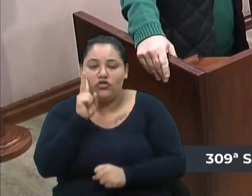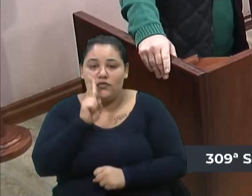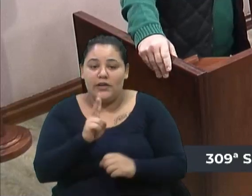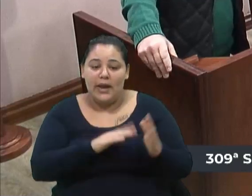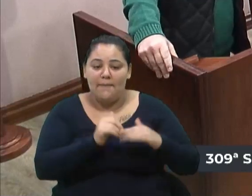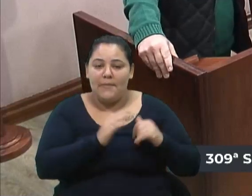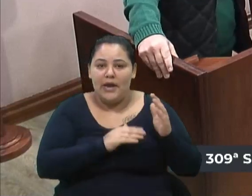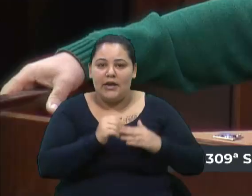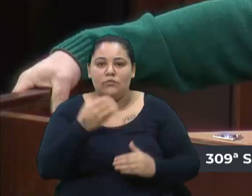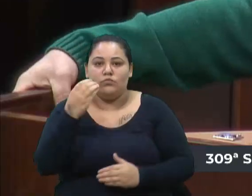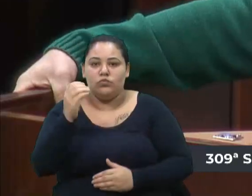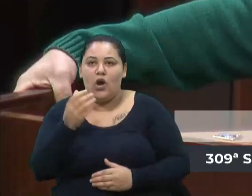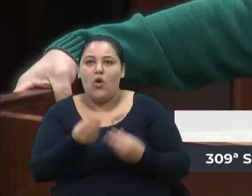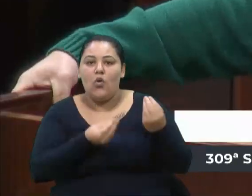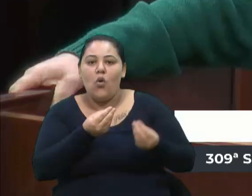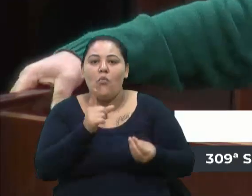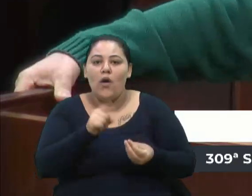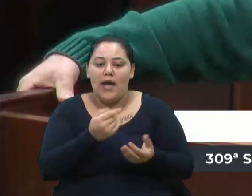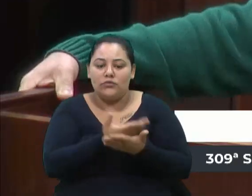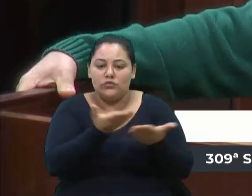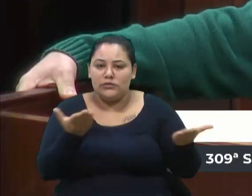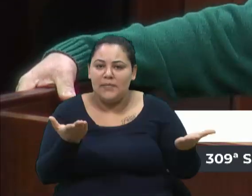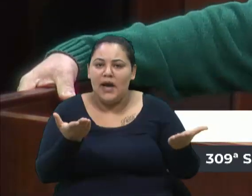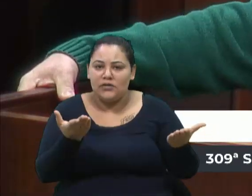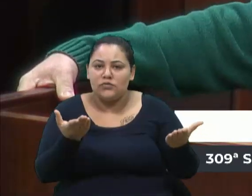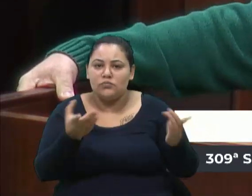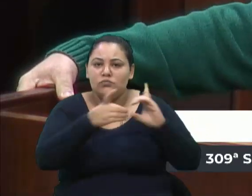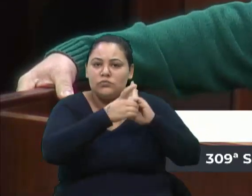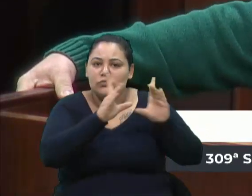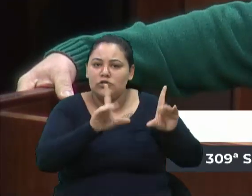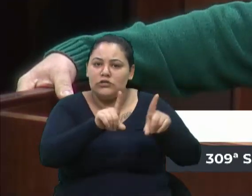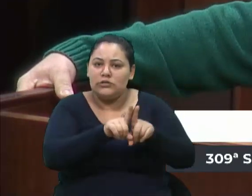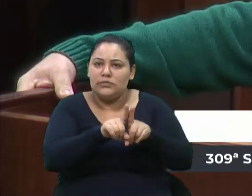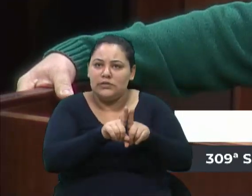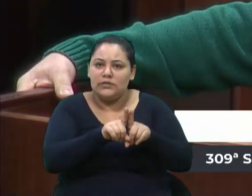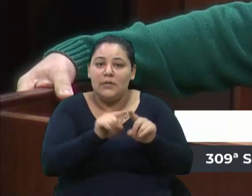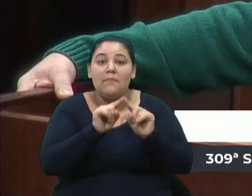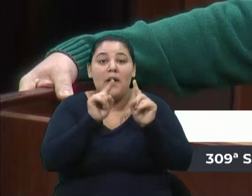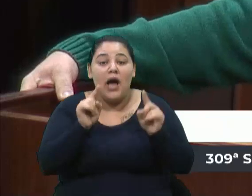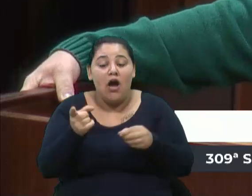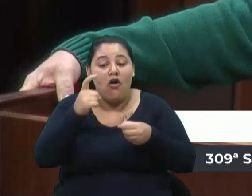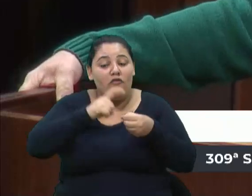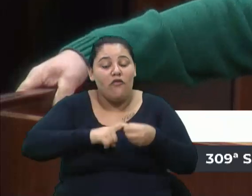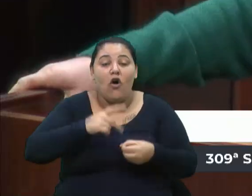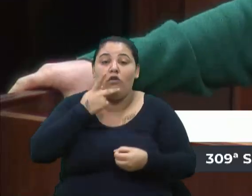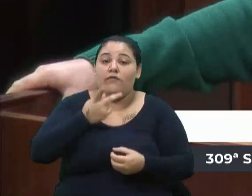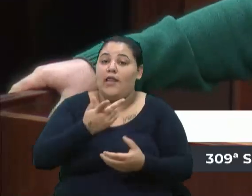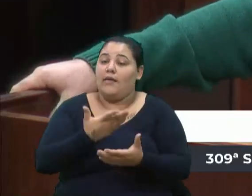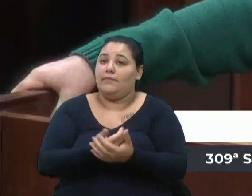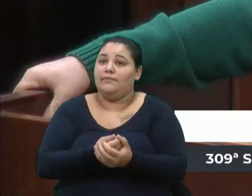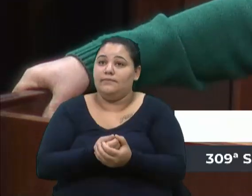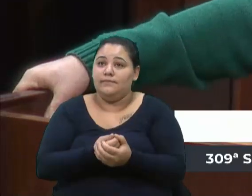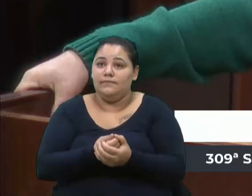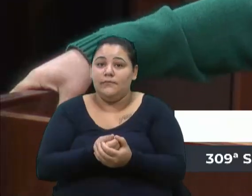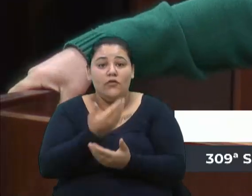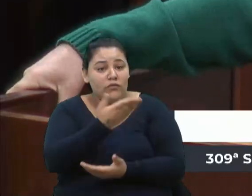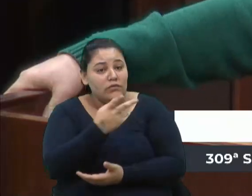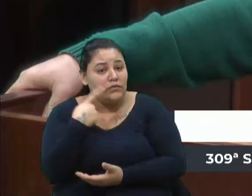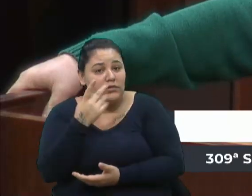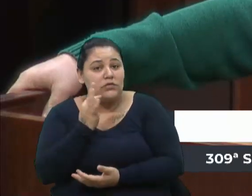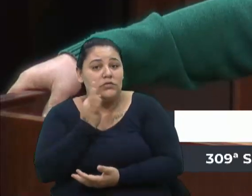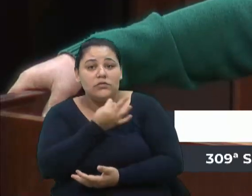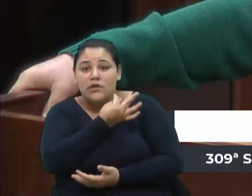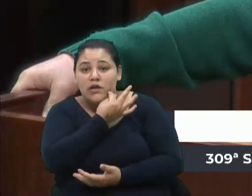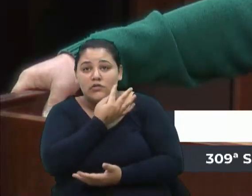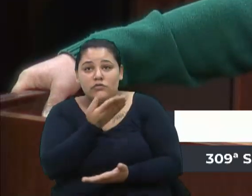também lá em Niterói como vai funcionar no espaço democrático mas eu volto a firmar a gente a senhora por exemplo complementou